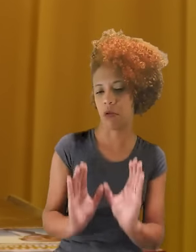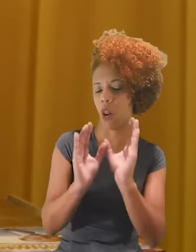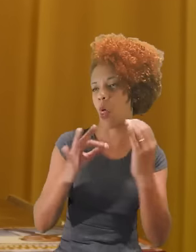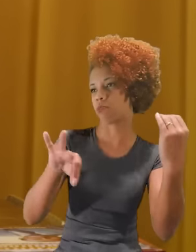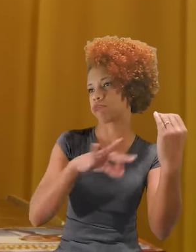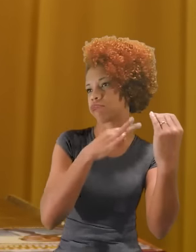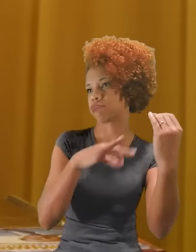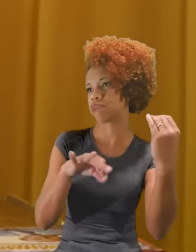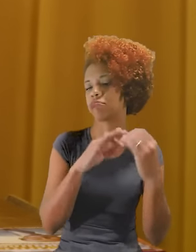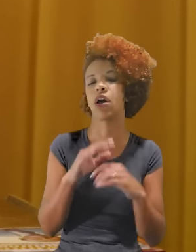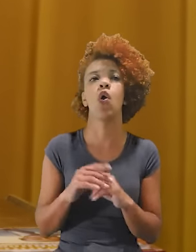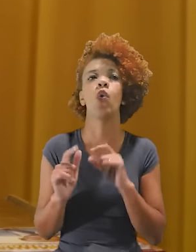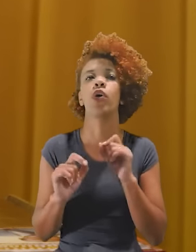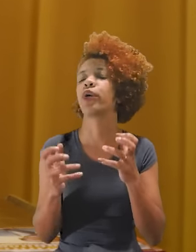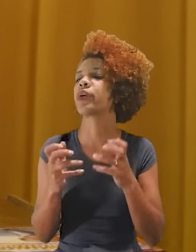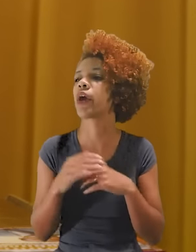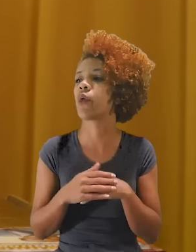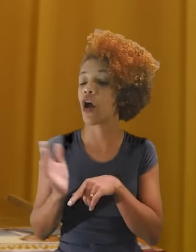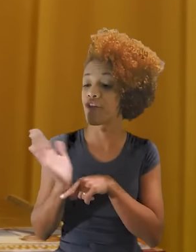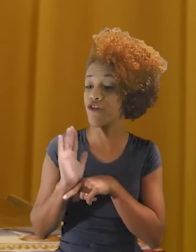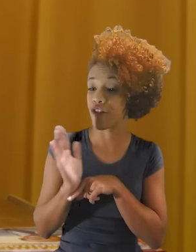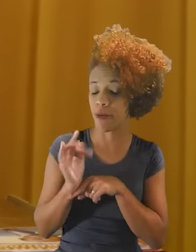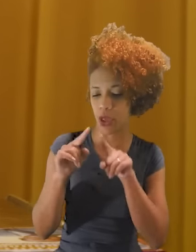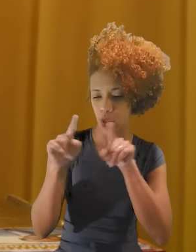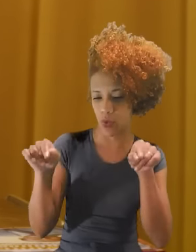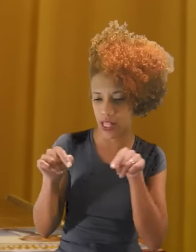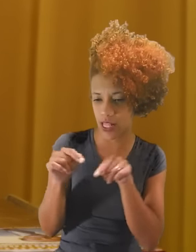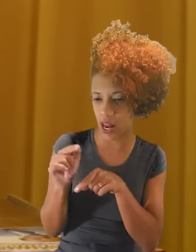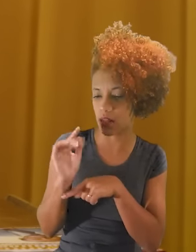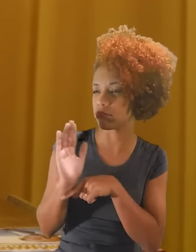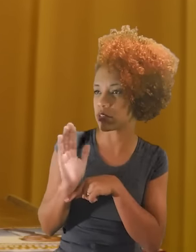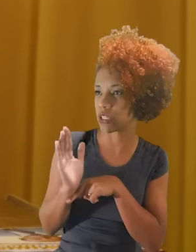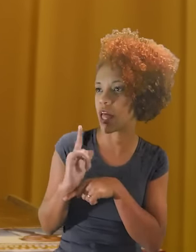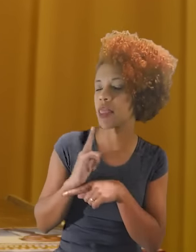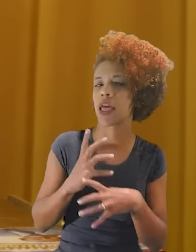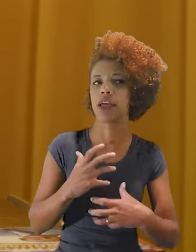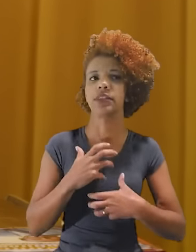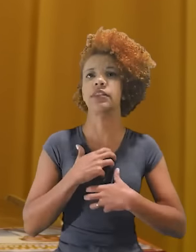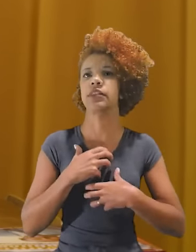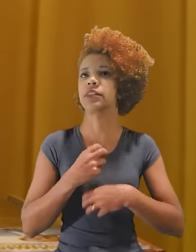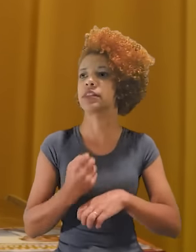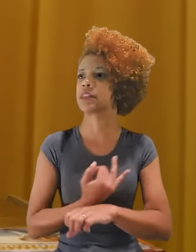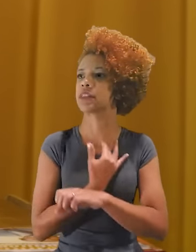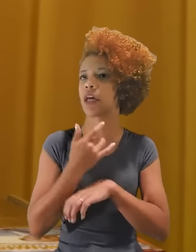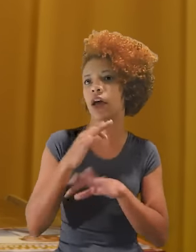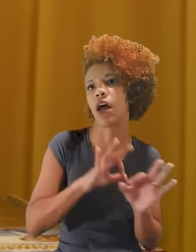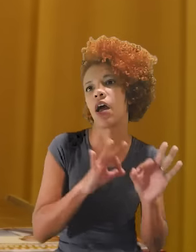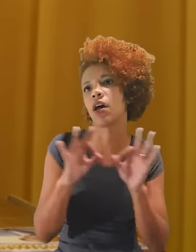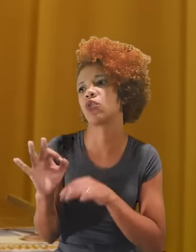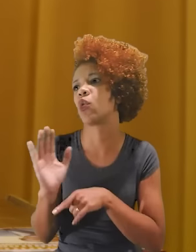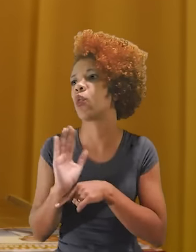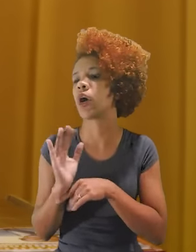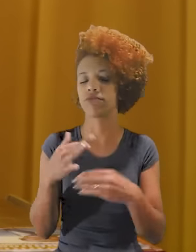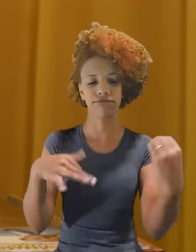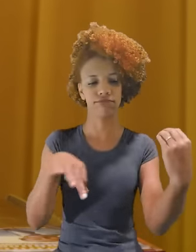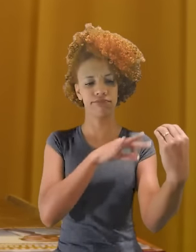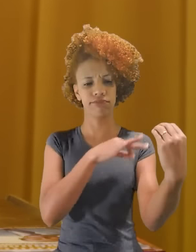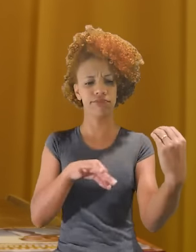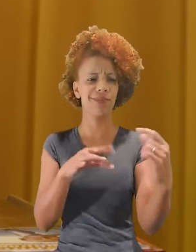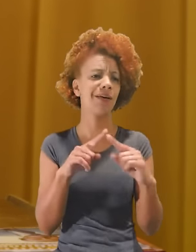aí, o que ele queria? Meu, eu quero que esse filme passe numa sala de cinema... que dê a sensação de que o espectador tá numa sala de